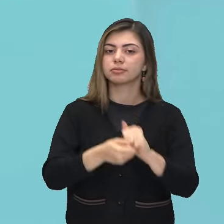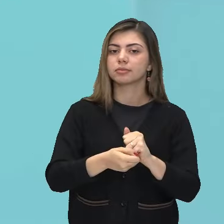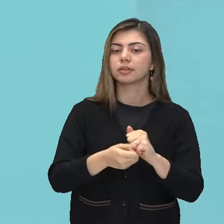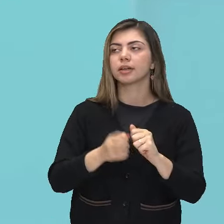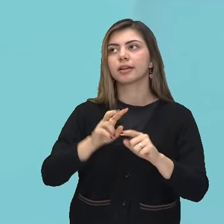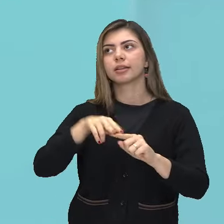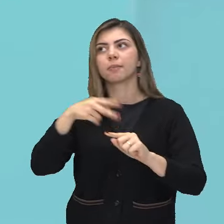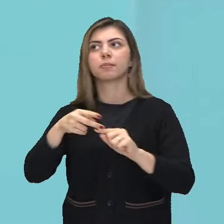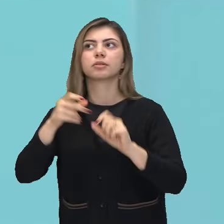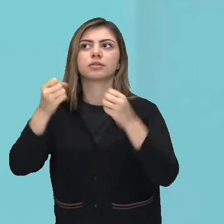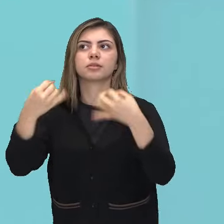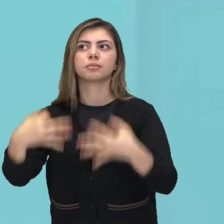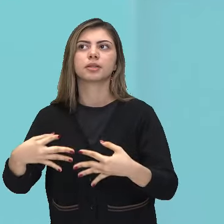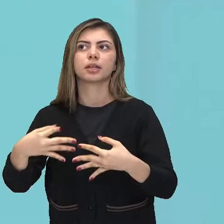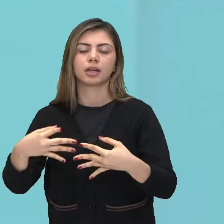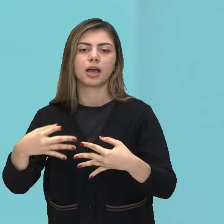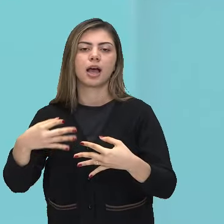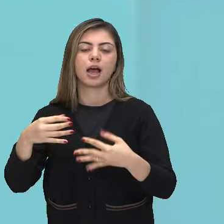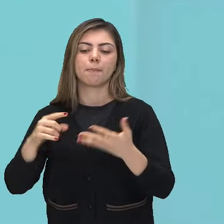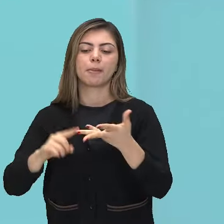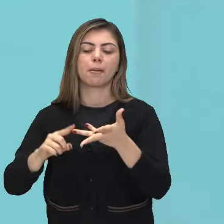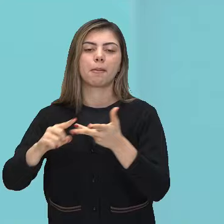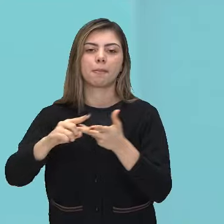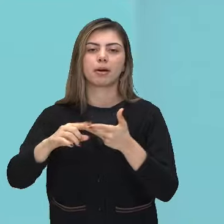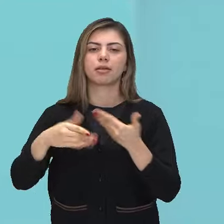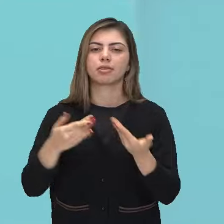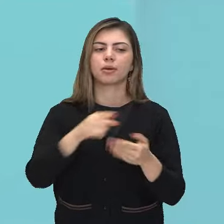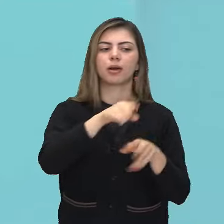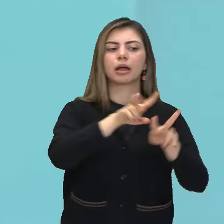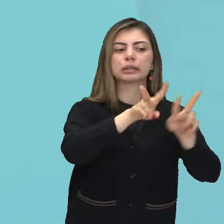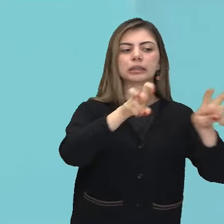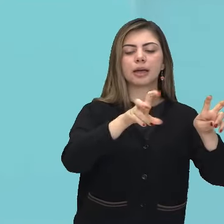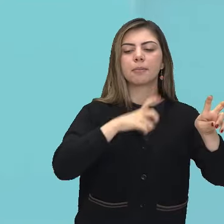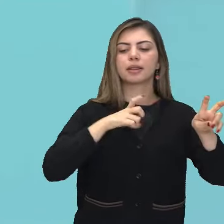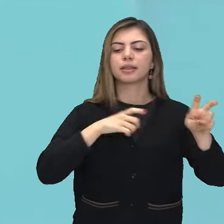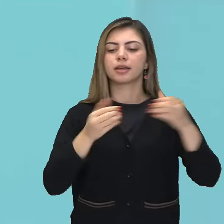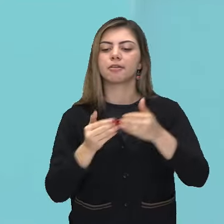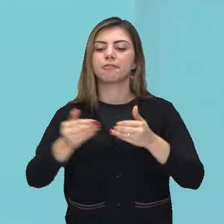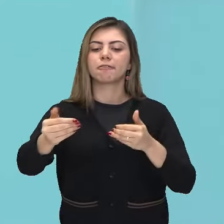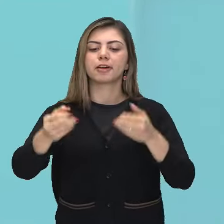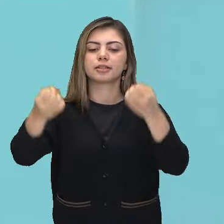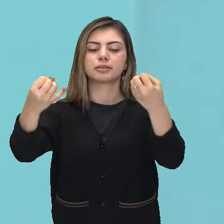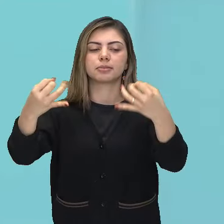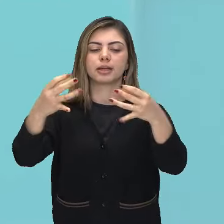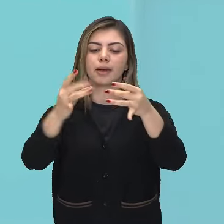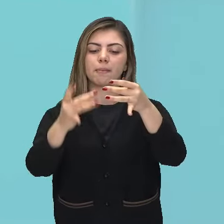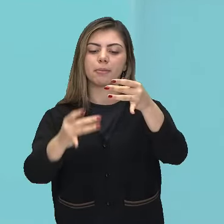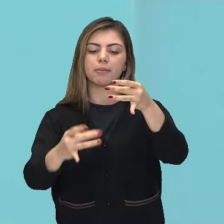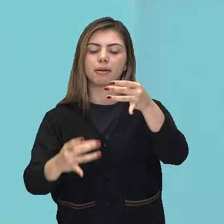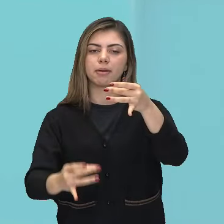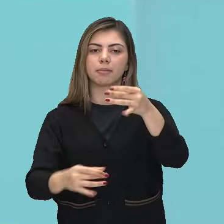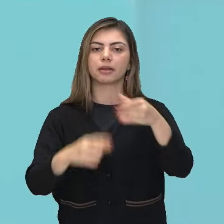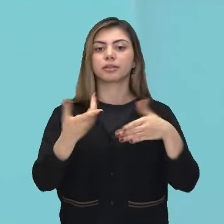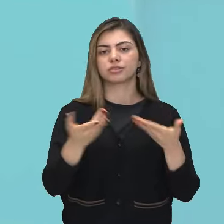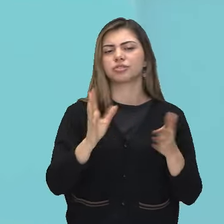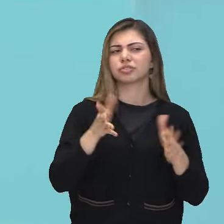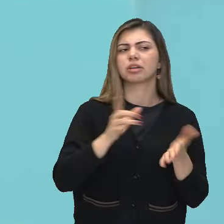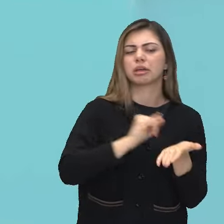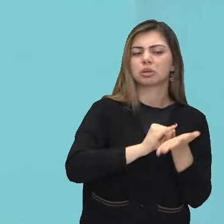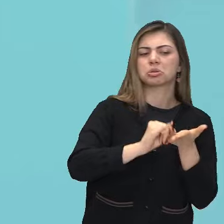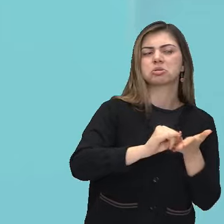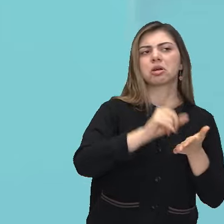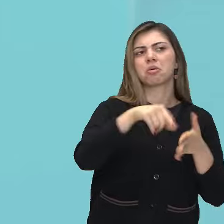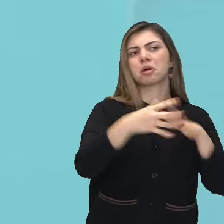pilar Ou seja é um aspecto daquele tema que ele vai desenvolver afinal de contas ele já introduziu falou sobre sustentabilidade o lugar